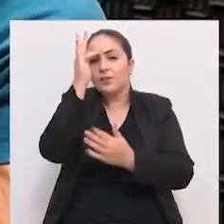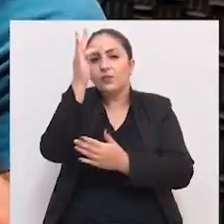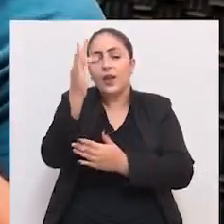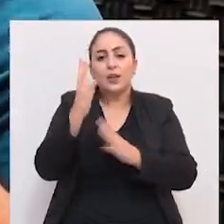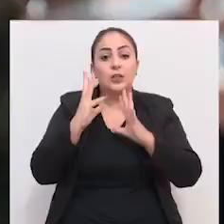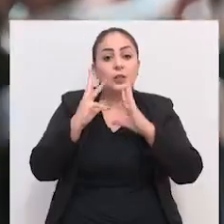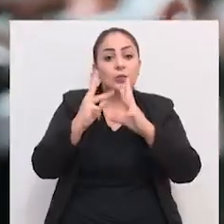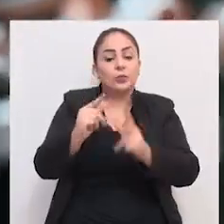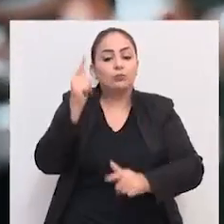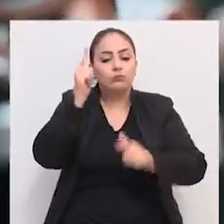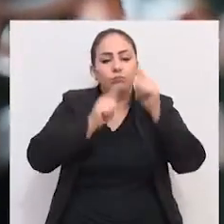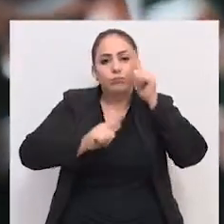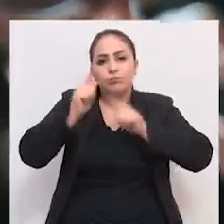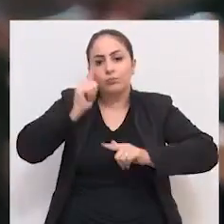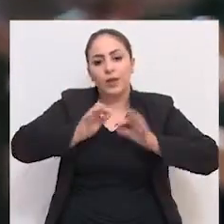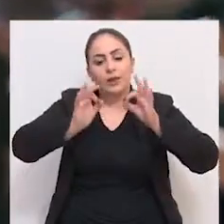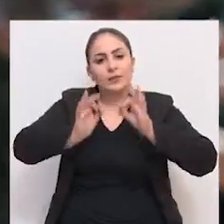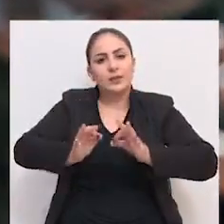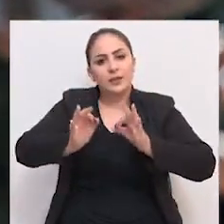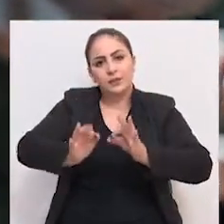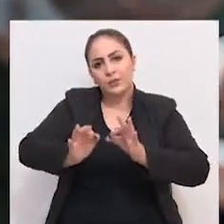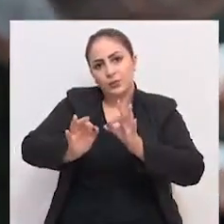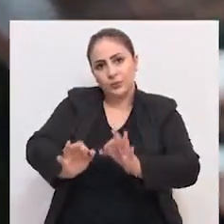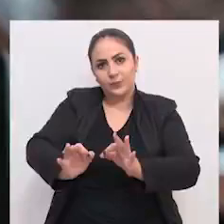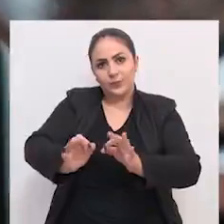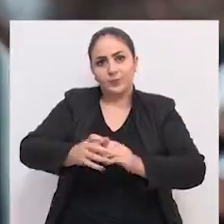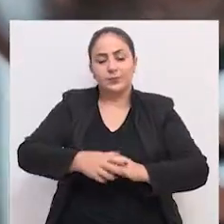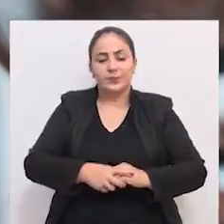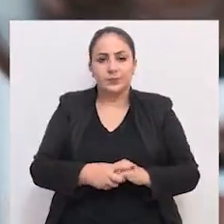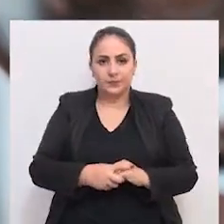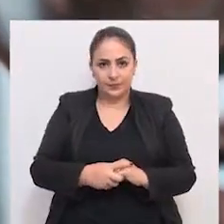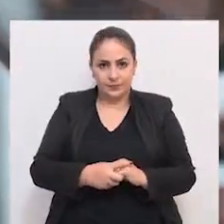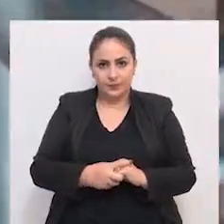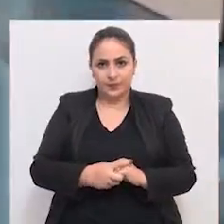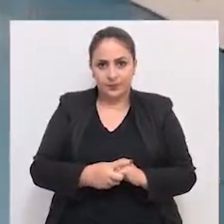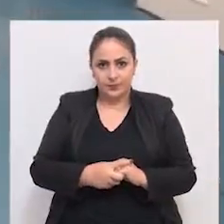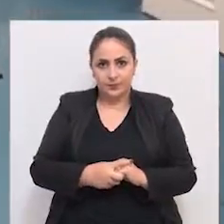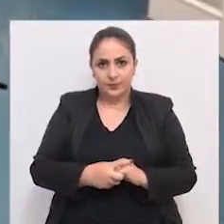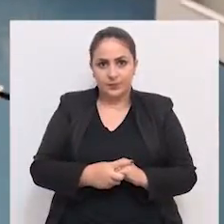Esperança e fé que tudo vai dar certo.